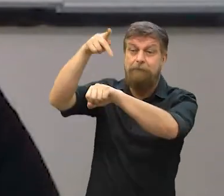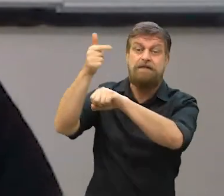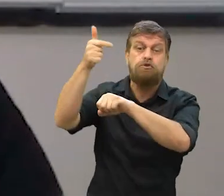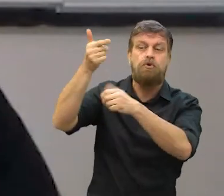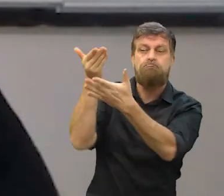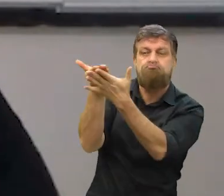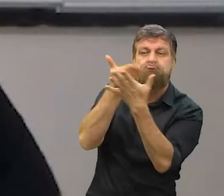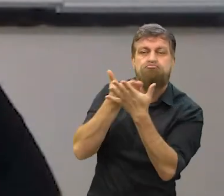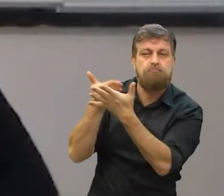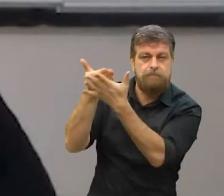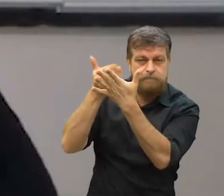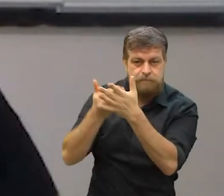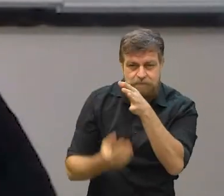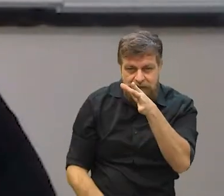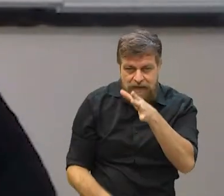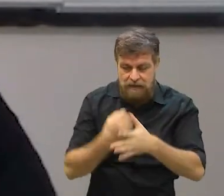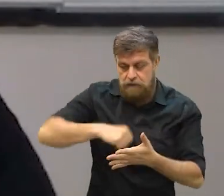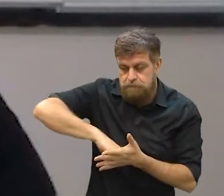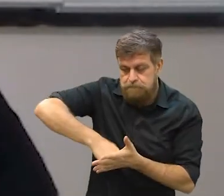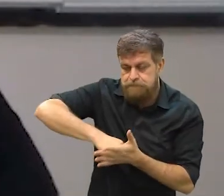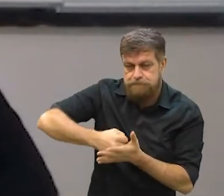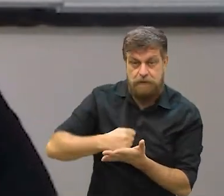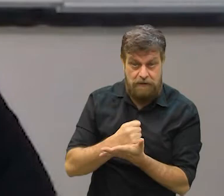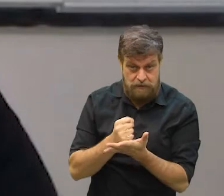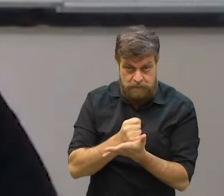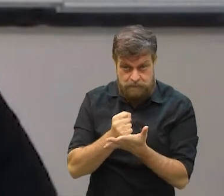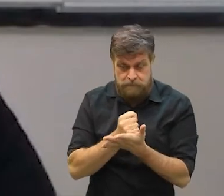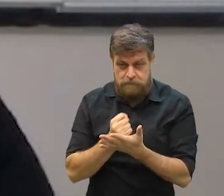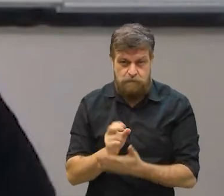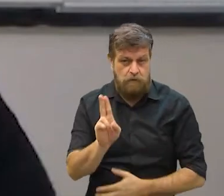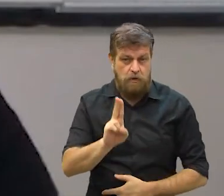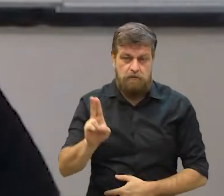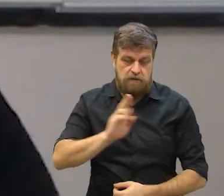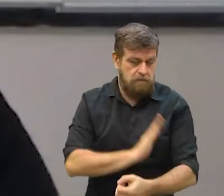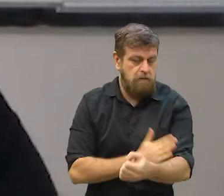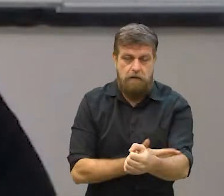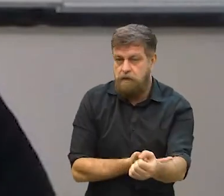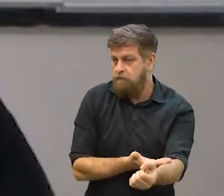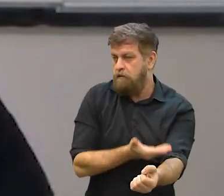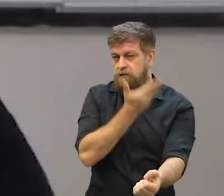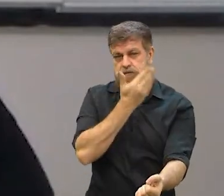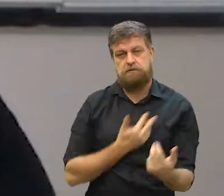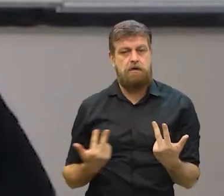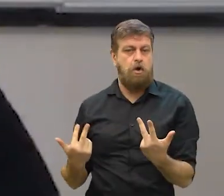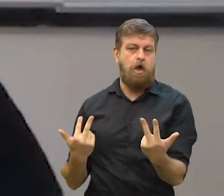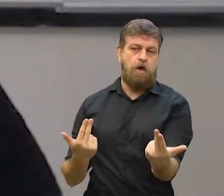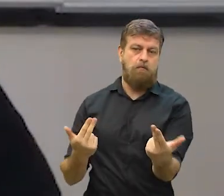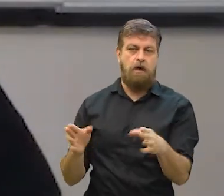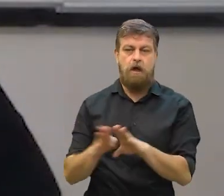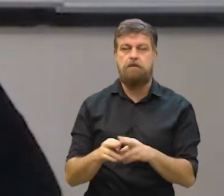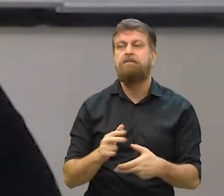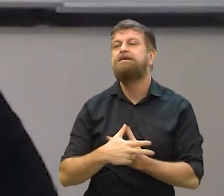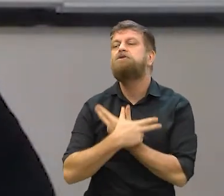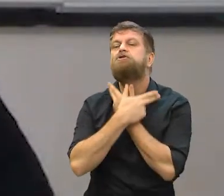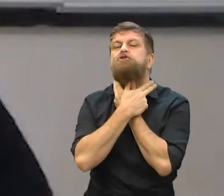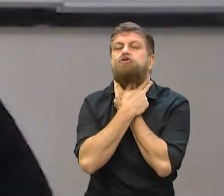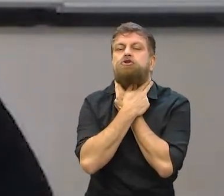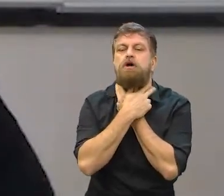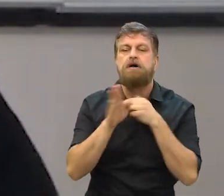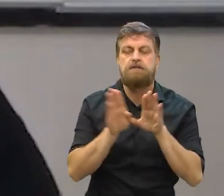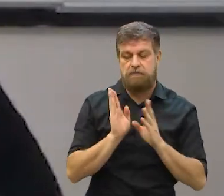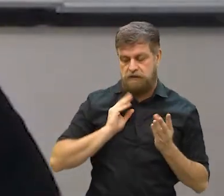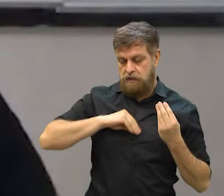internacionais para o feitio de qualquer medicamento, como os que são usados para pressão, para tiroide,